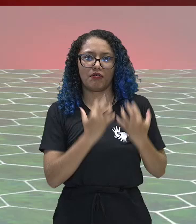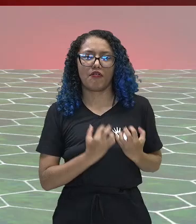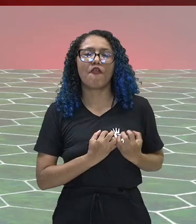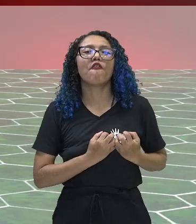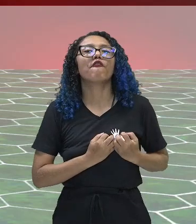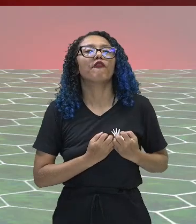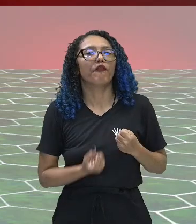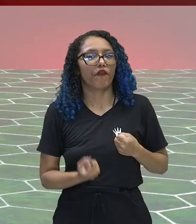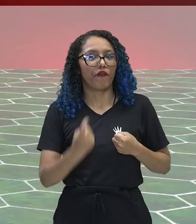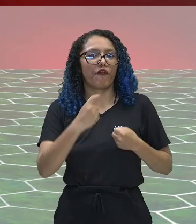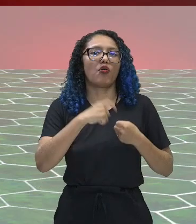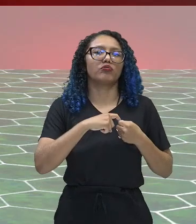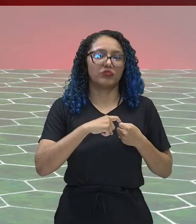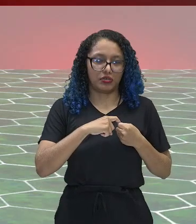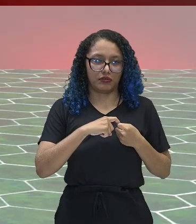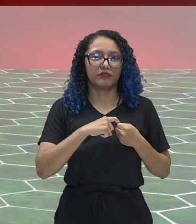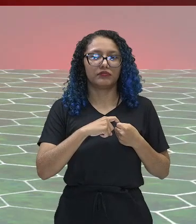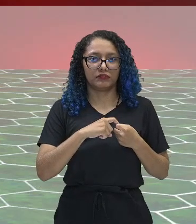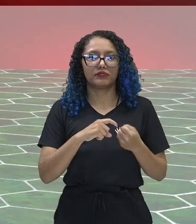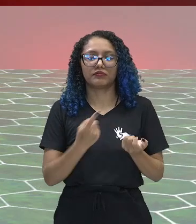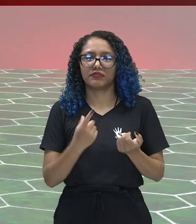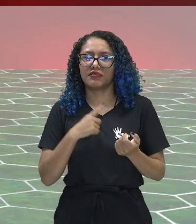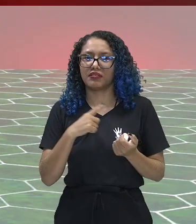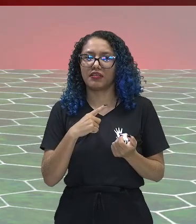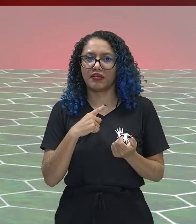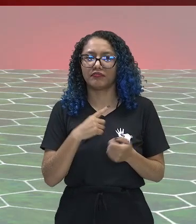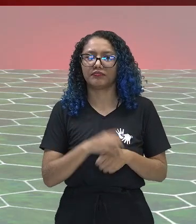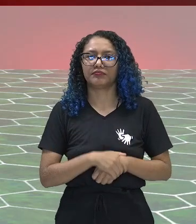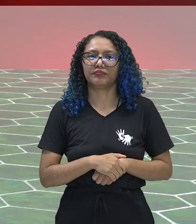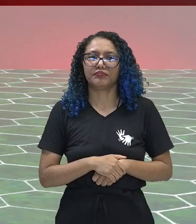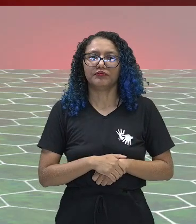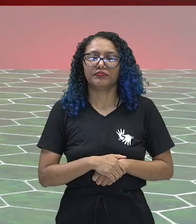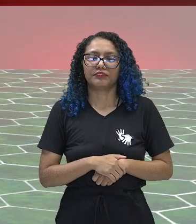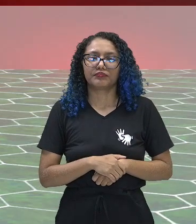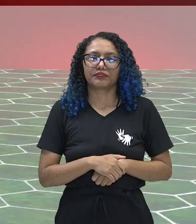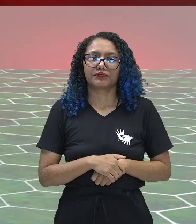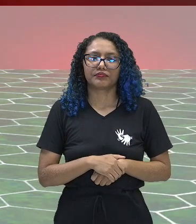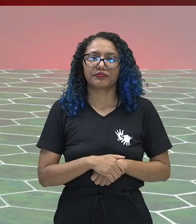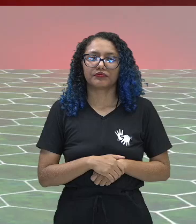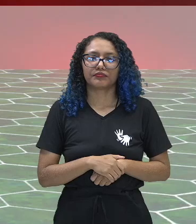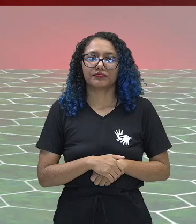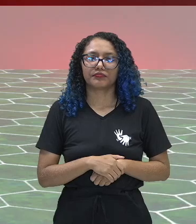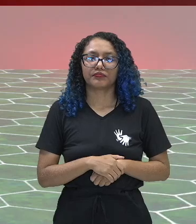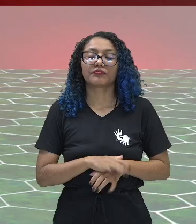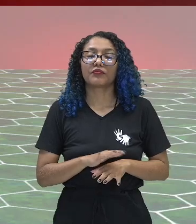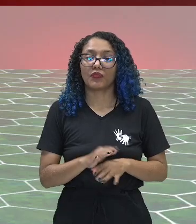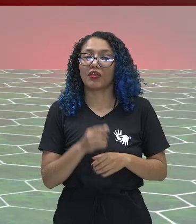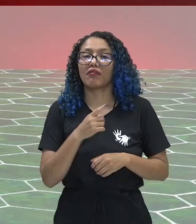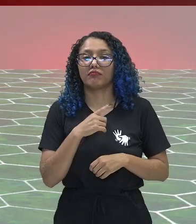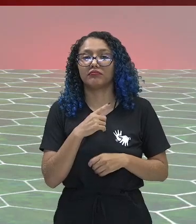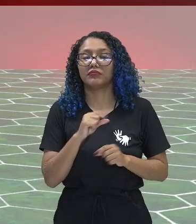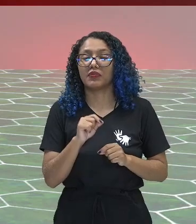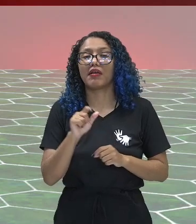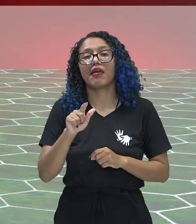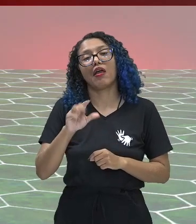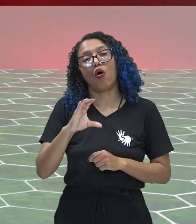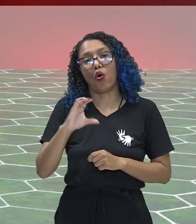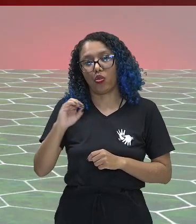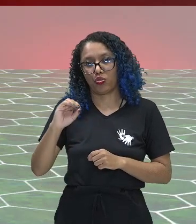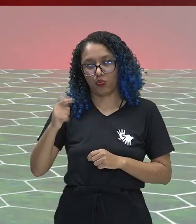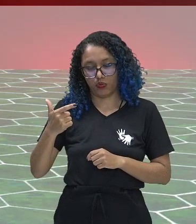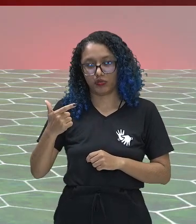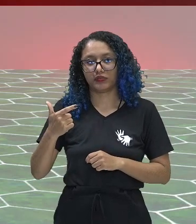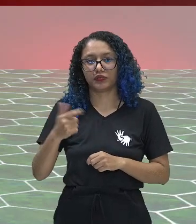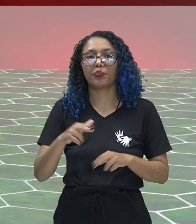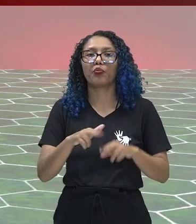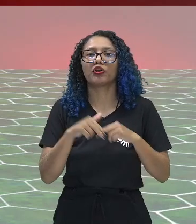gás oxigênio, esse sangue rico em gás oxigênio, e por isso ele é chamado gás carbônico, e por isso ele é chamado de